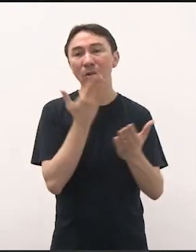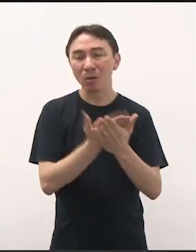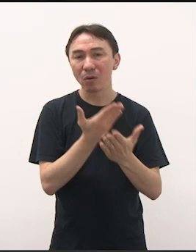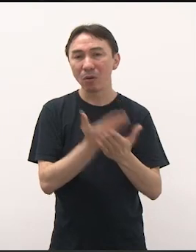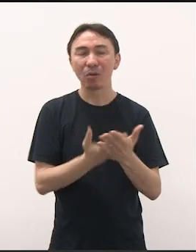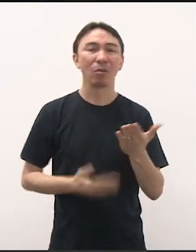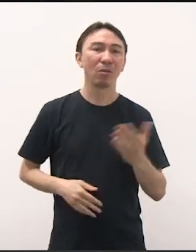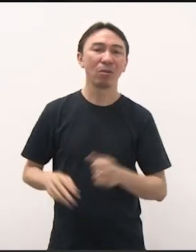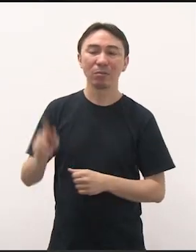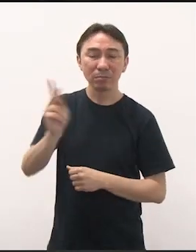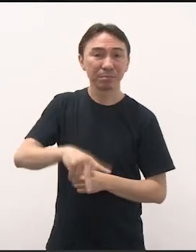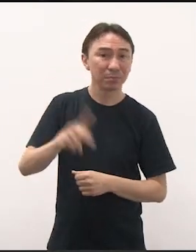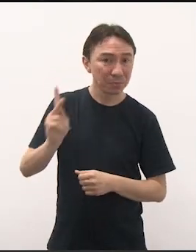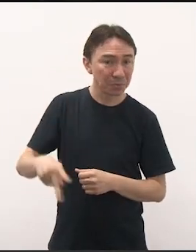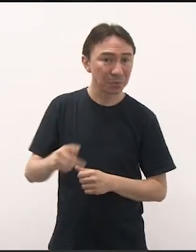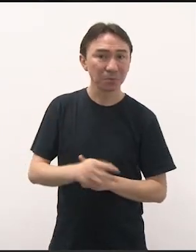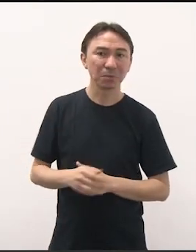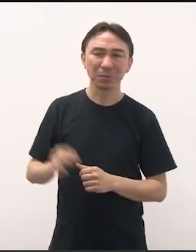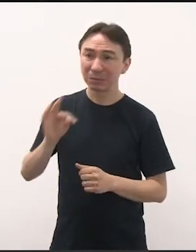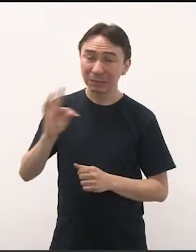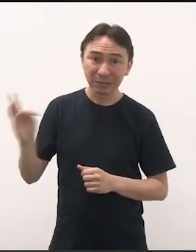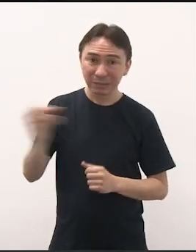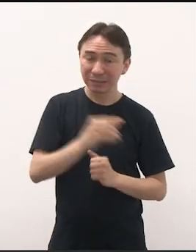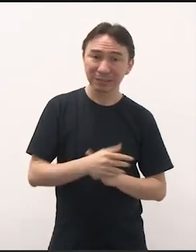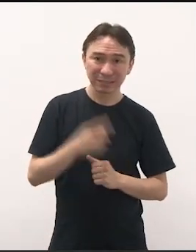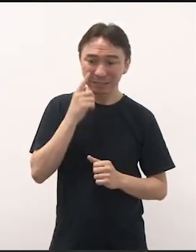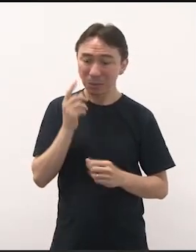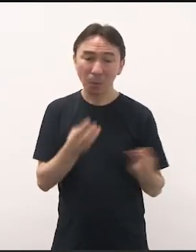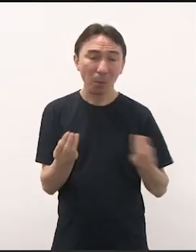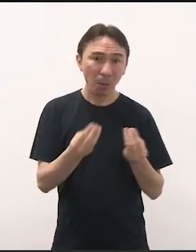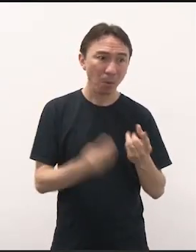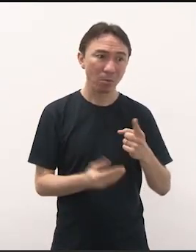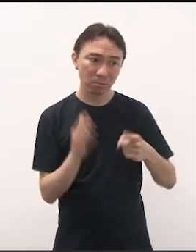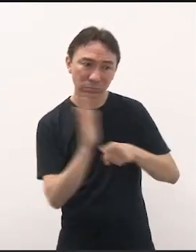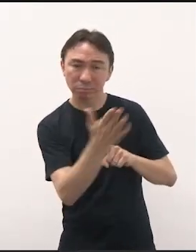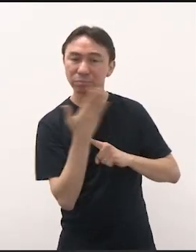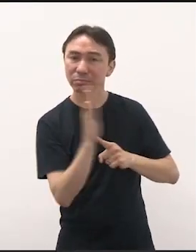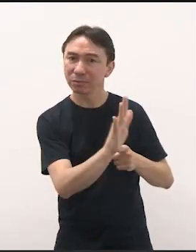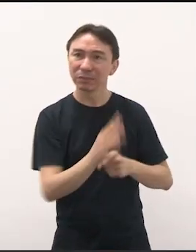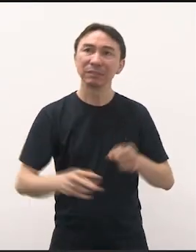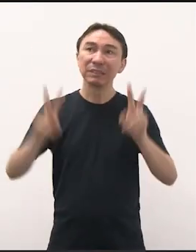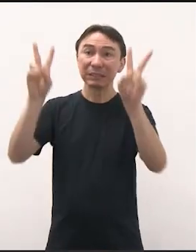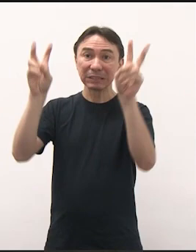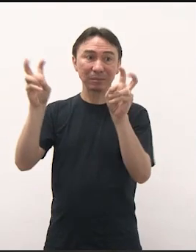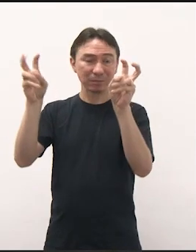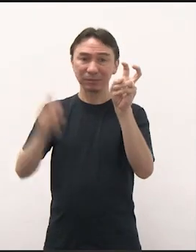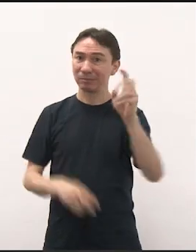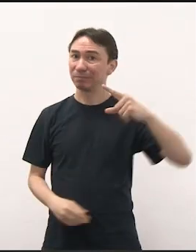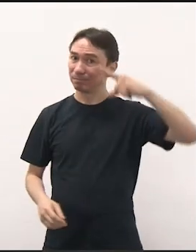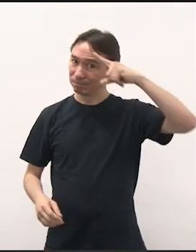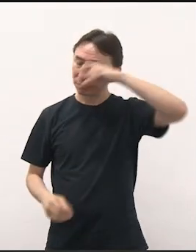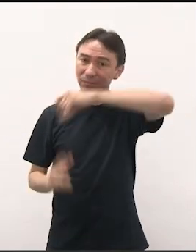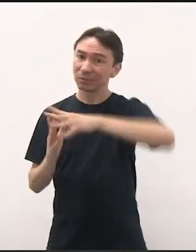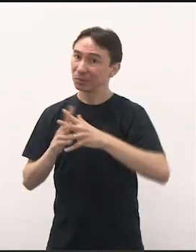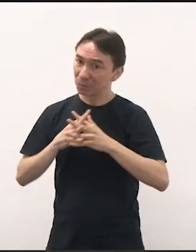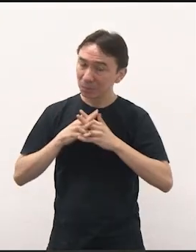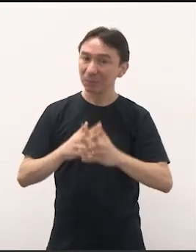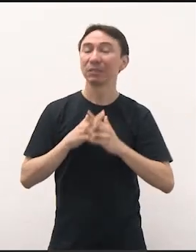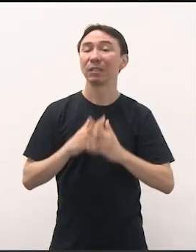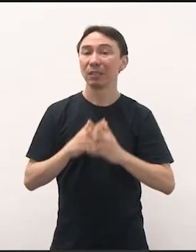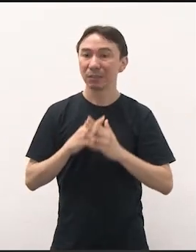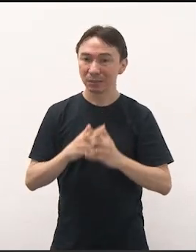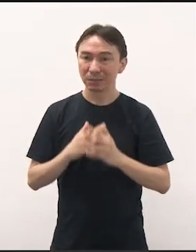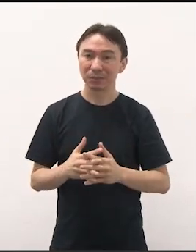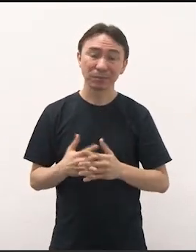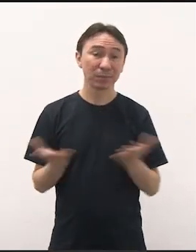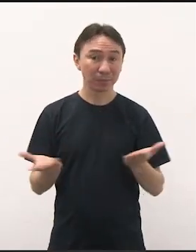se mobilizar para trabalhar com uma questão tão complexa, e esse é o desafio que a gente assumiu, né? E junto com a equipe do